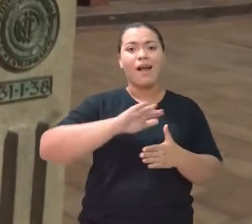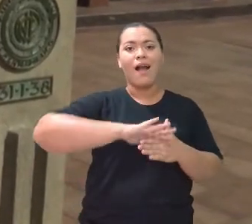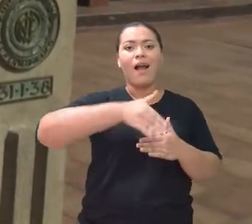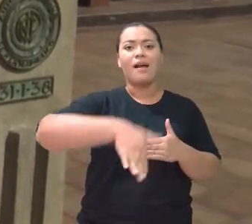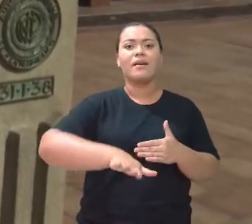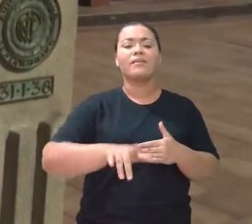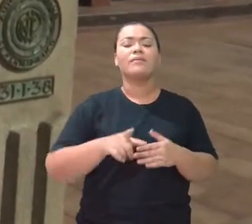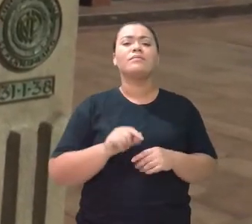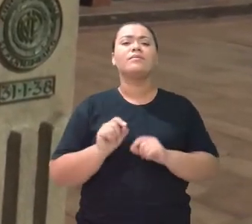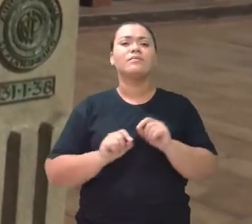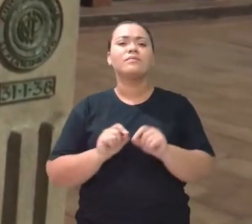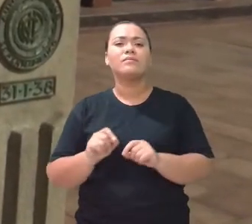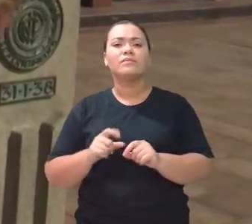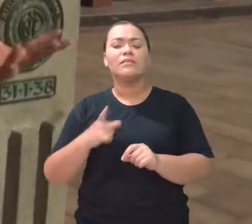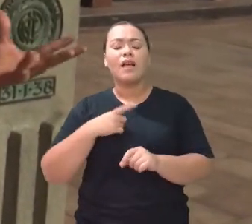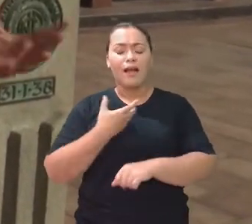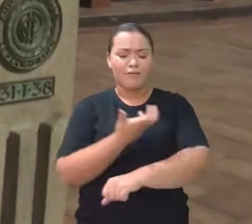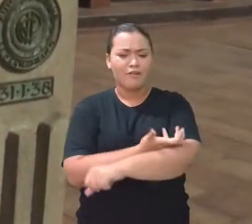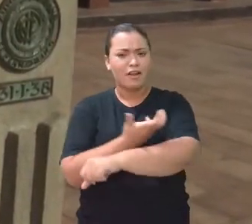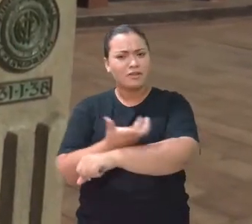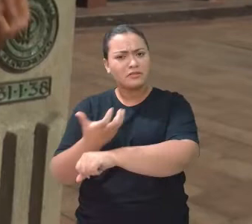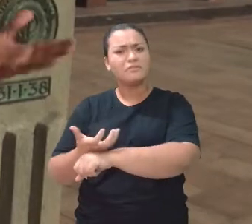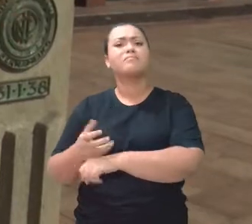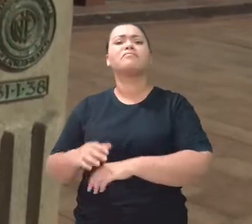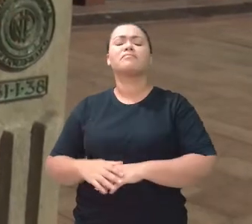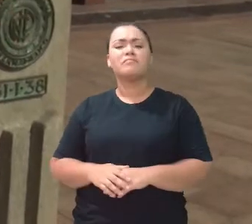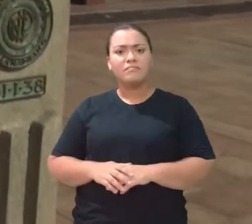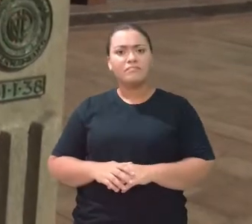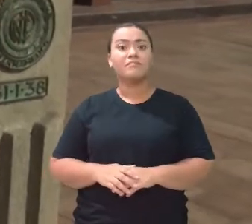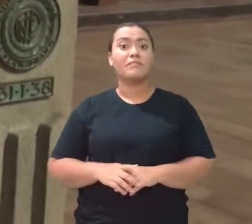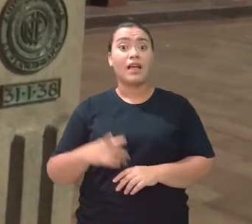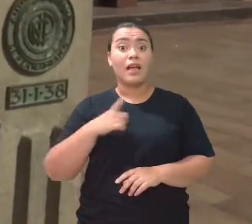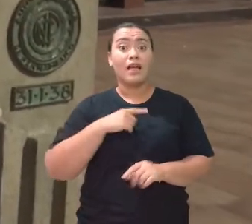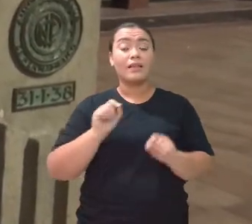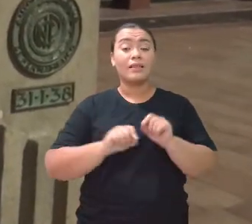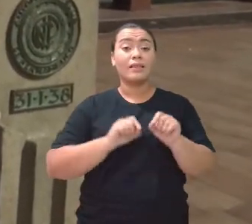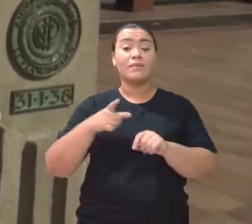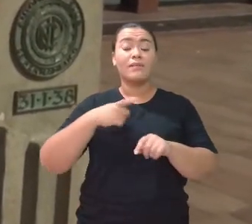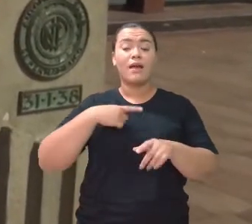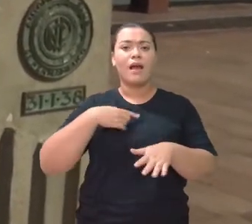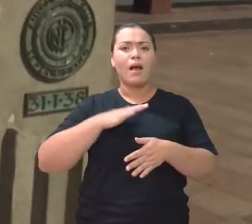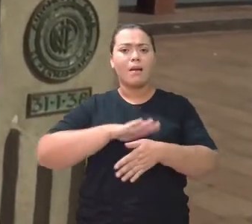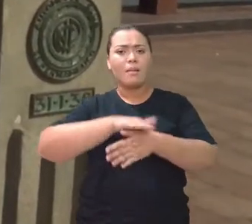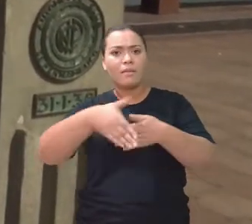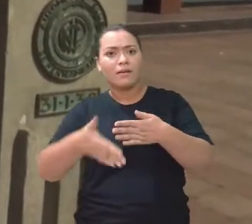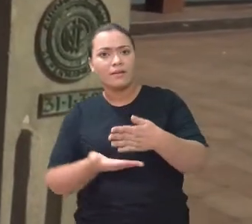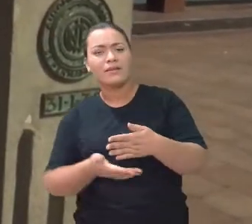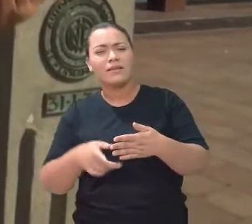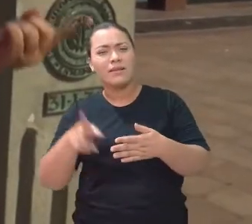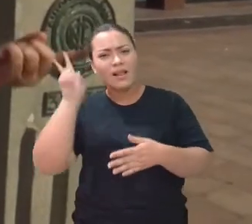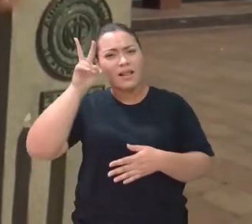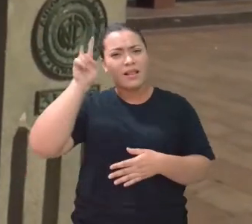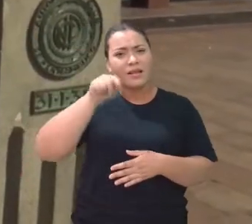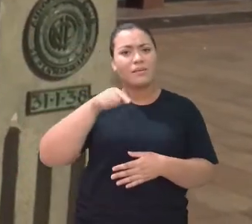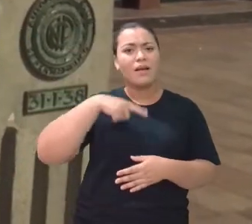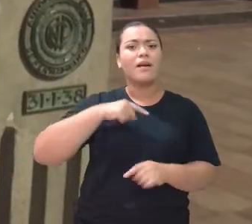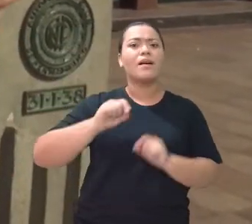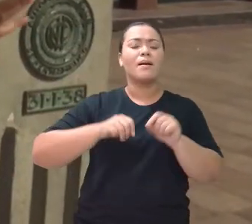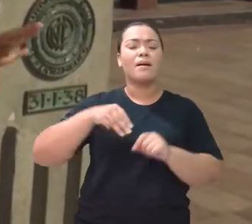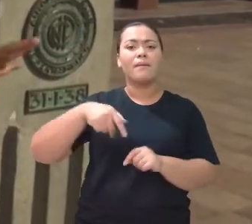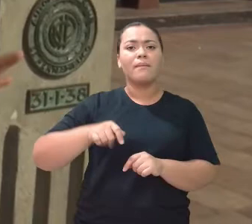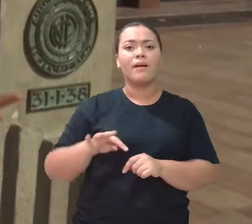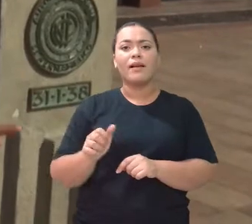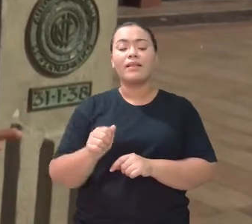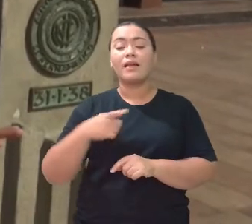O conjunto vegetacional. Então nós temos aqui o que? A Mata Atlântica. Se lembra lá que nós estamos inseridos aonde?